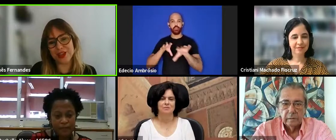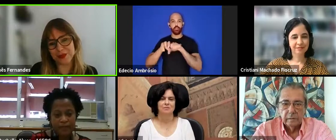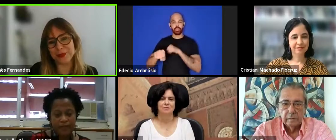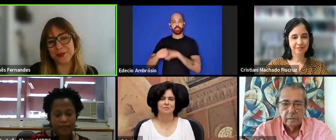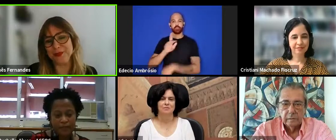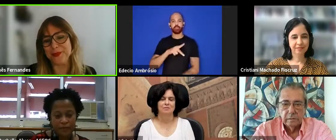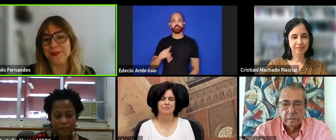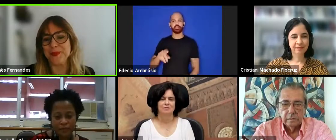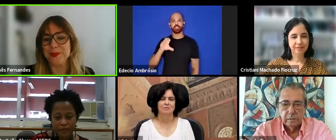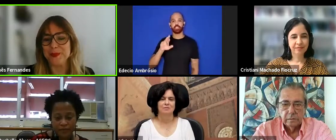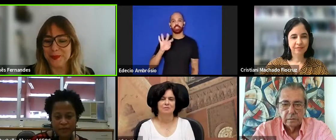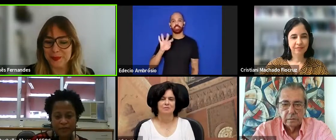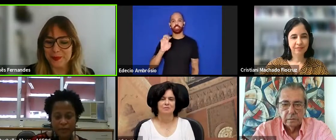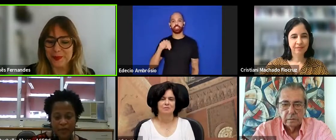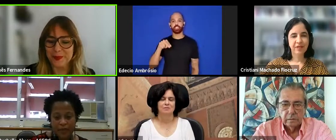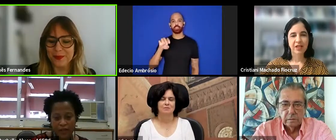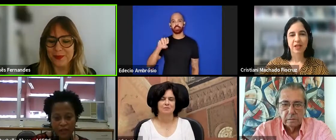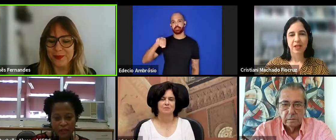Cristiane Machado.